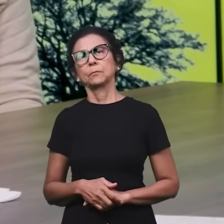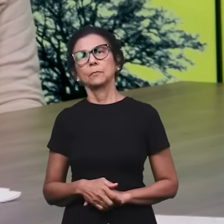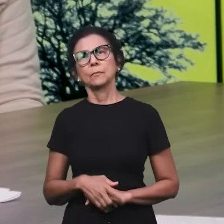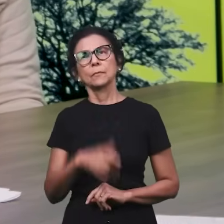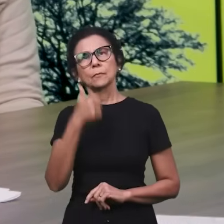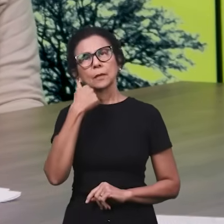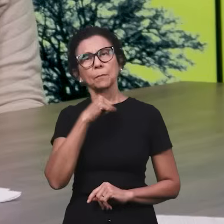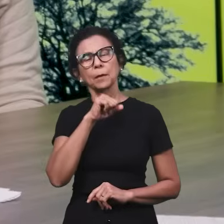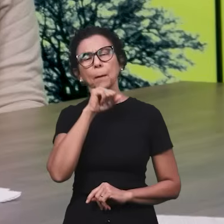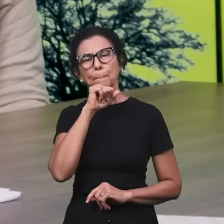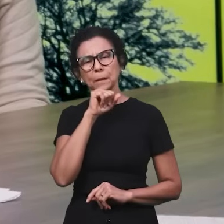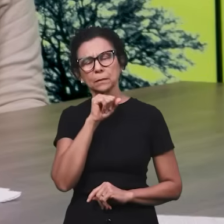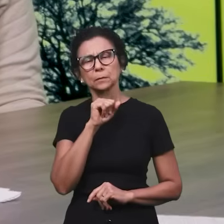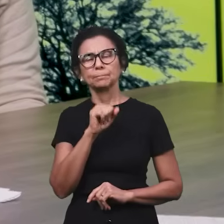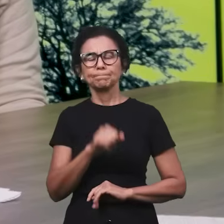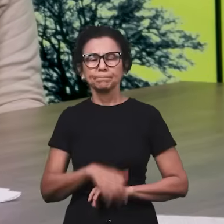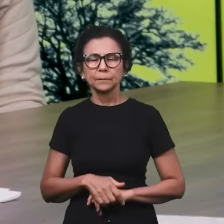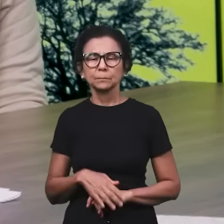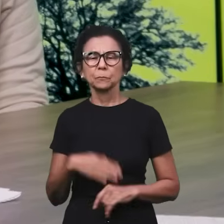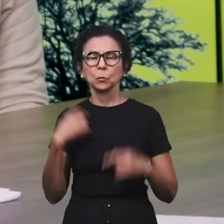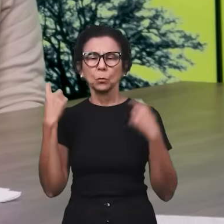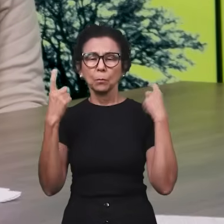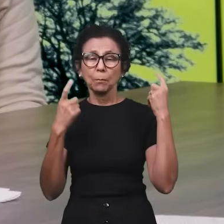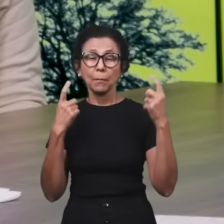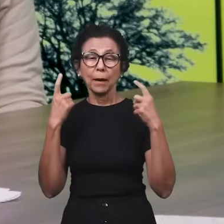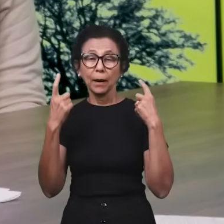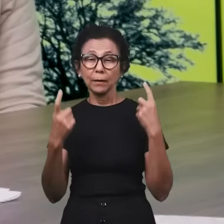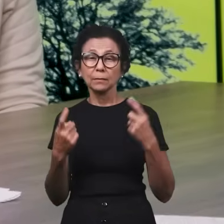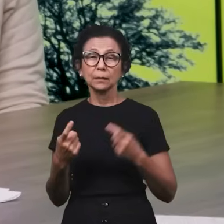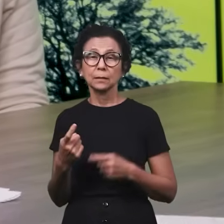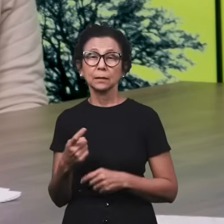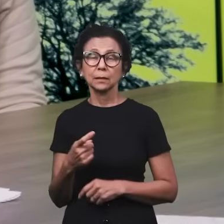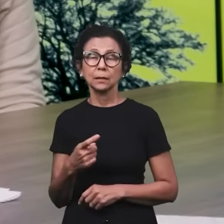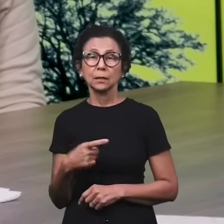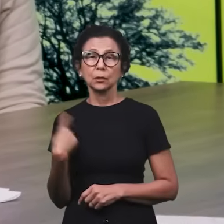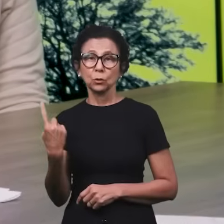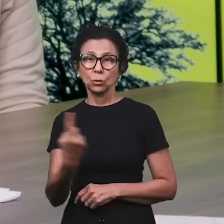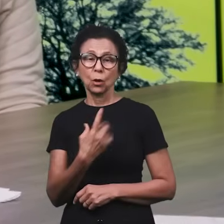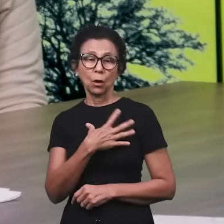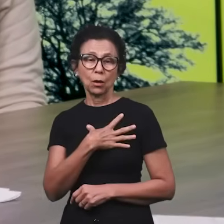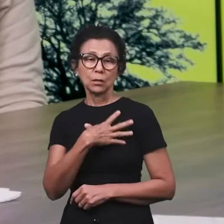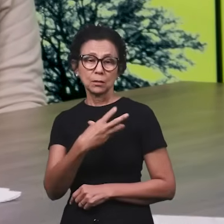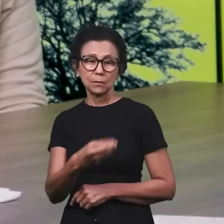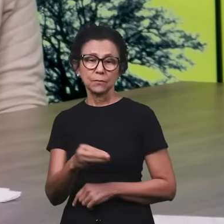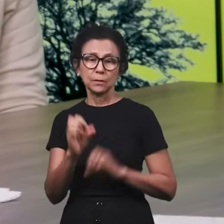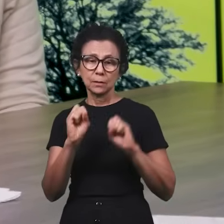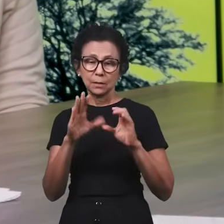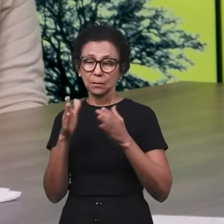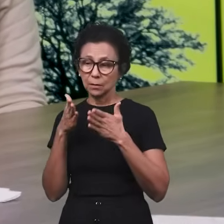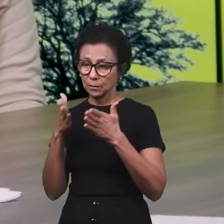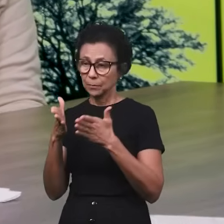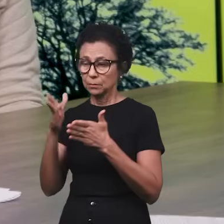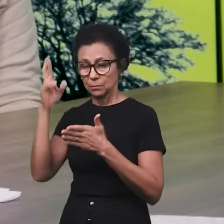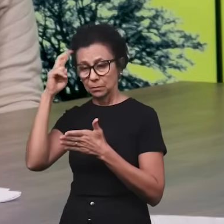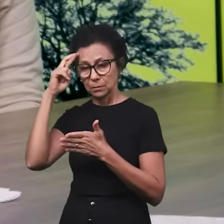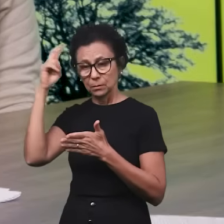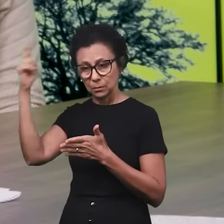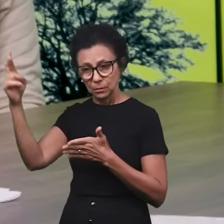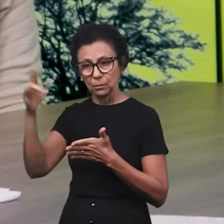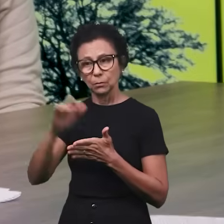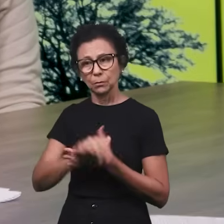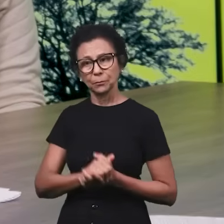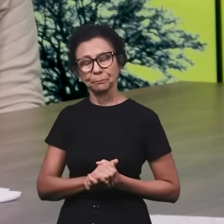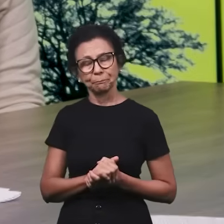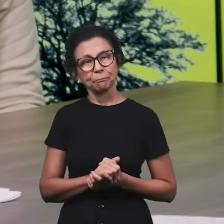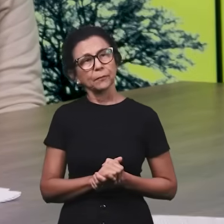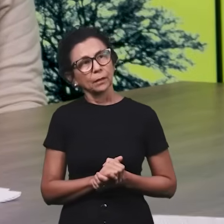E ela sempre teve, mesmo no lar dividido, a preocupação, o zelo de nos ensinar nos